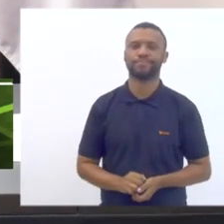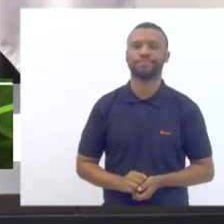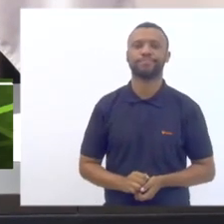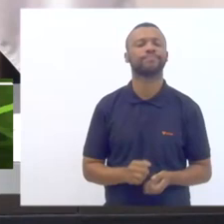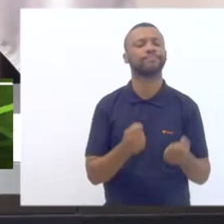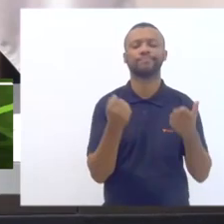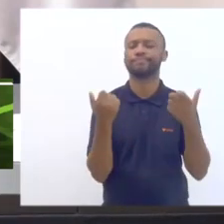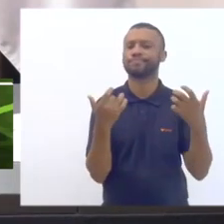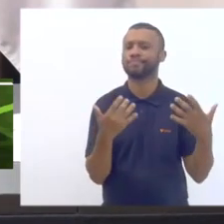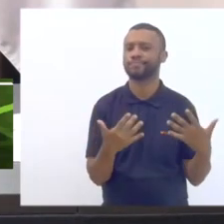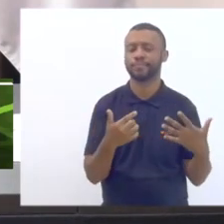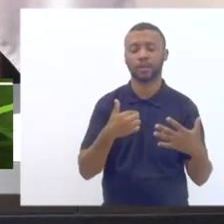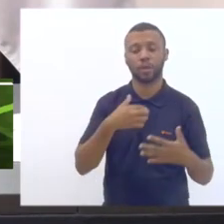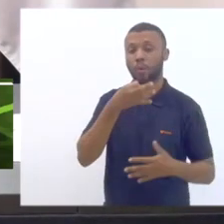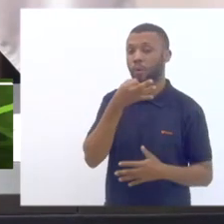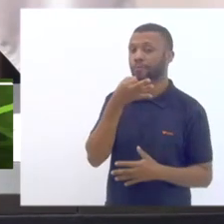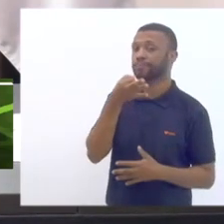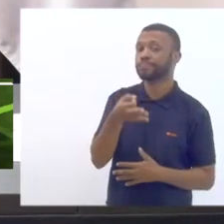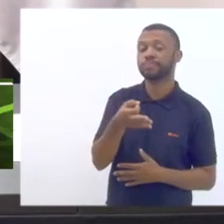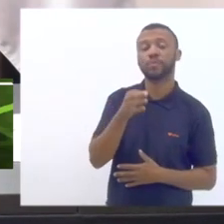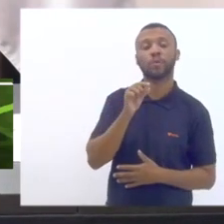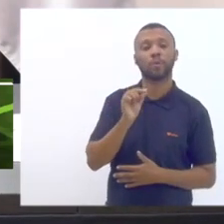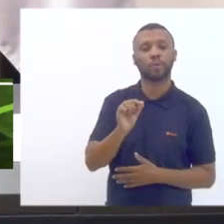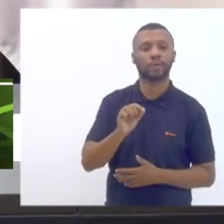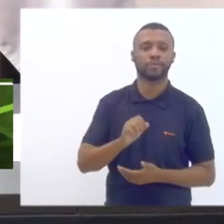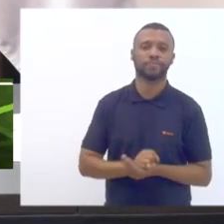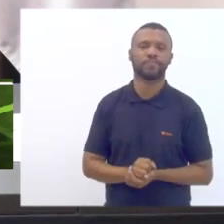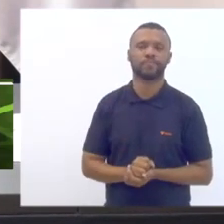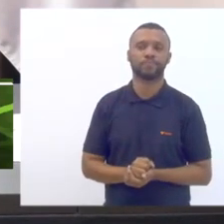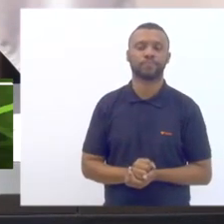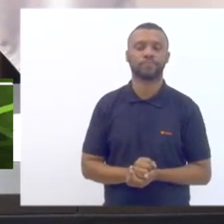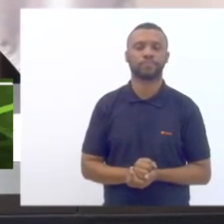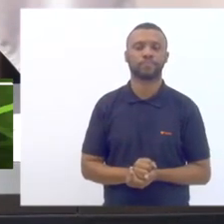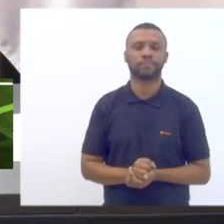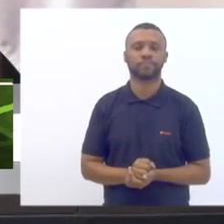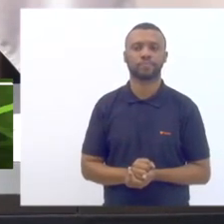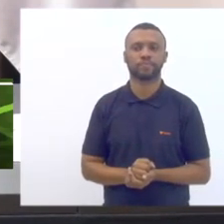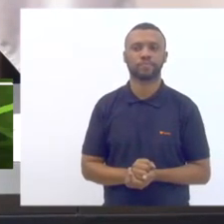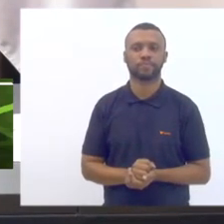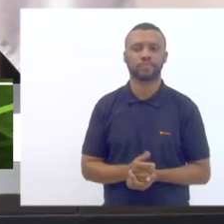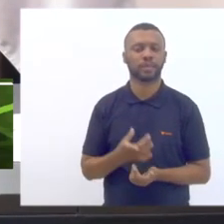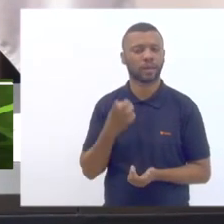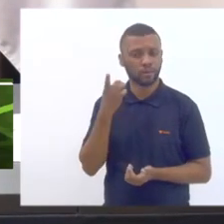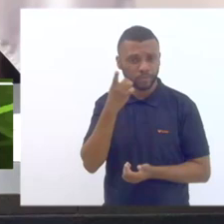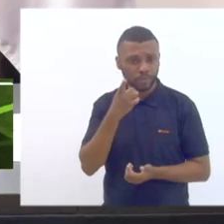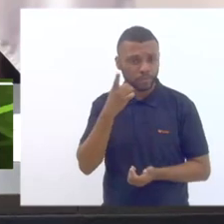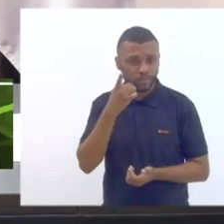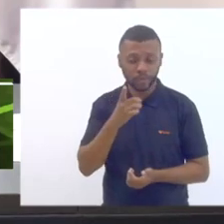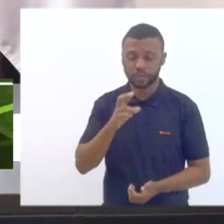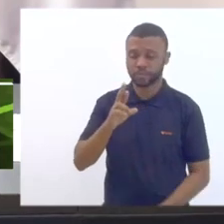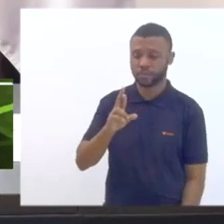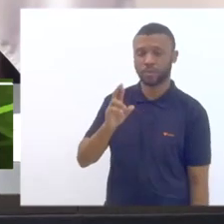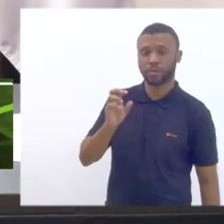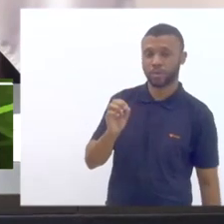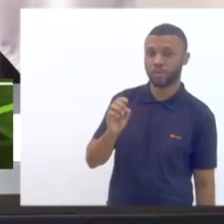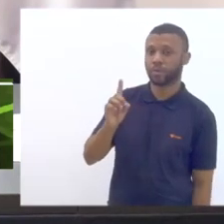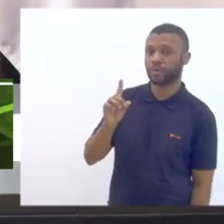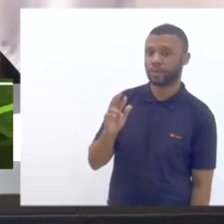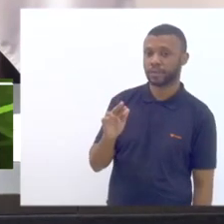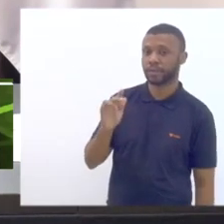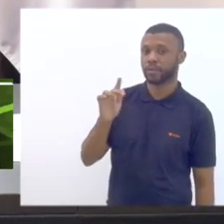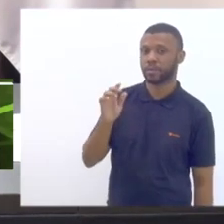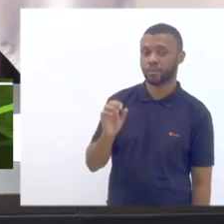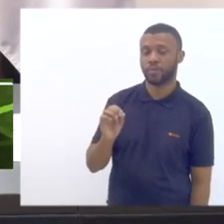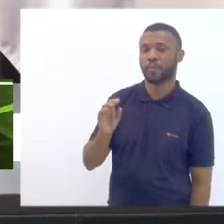eu arguo do deputado Rodrigo Bacelar